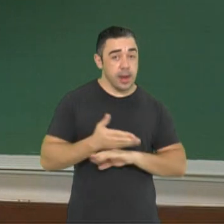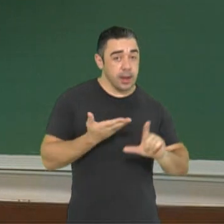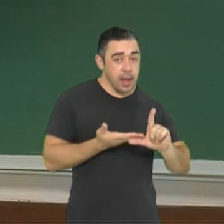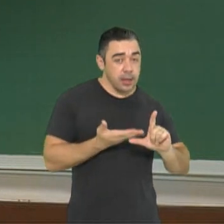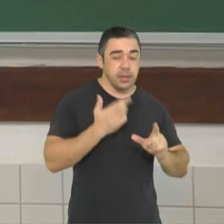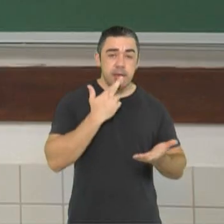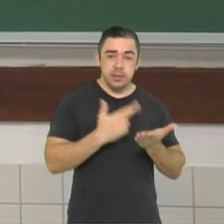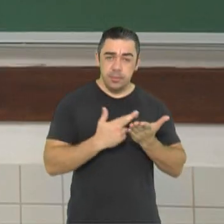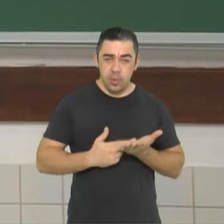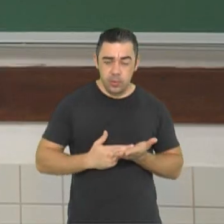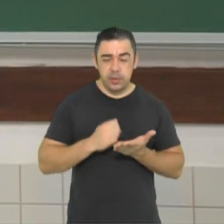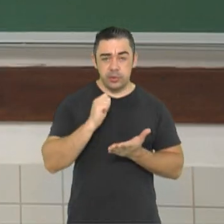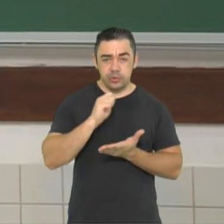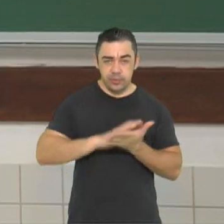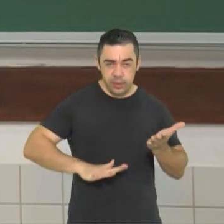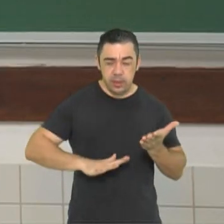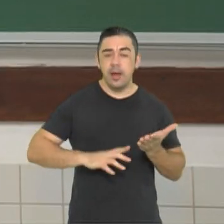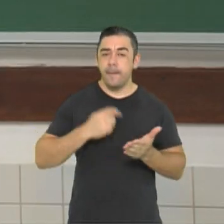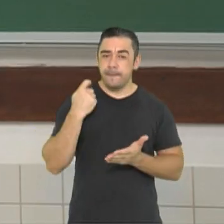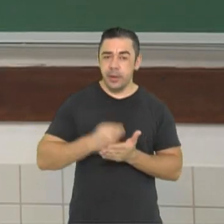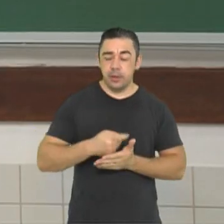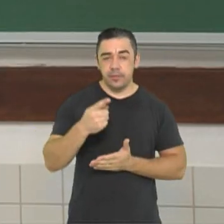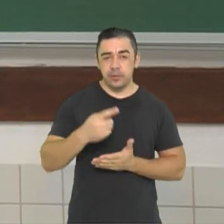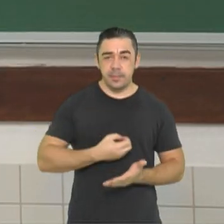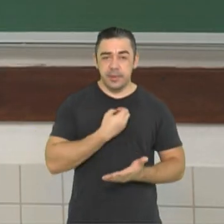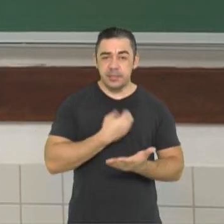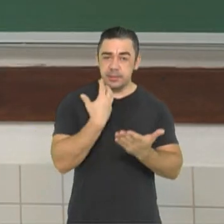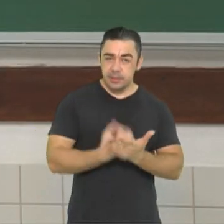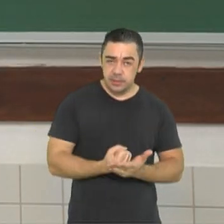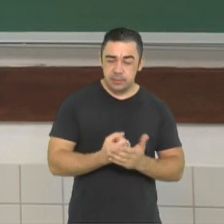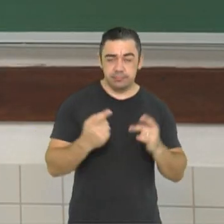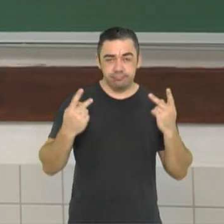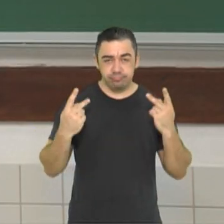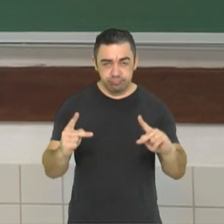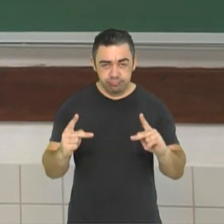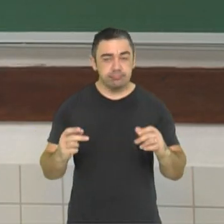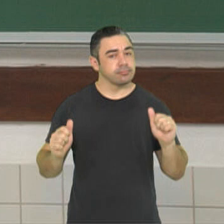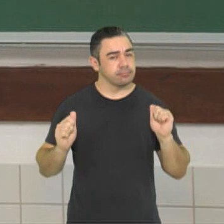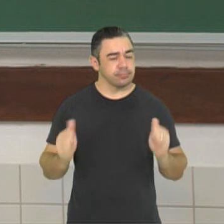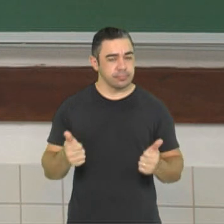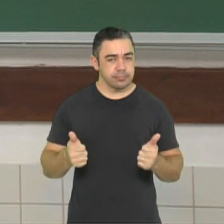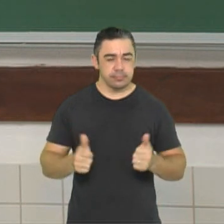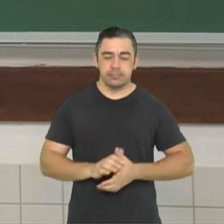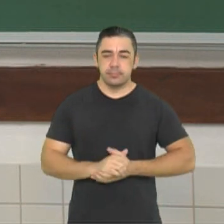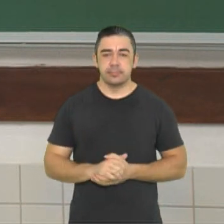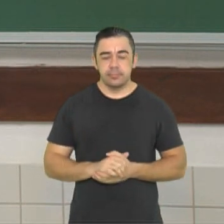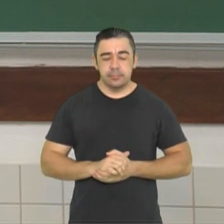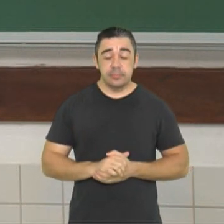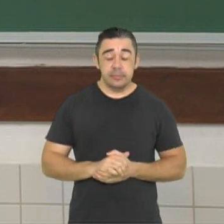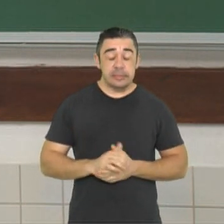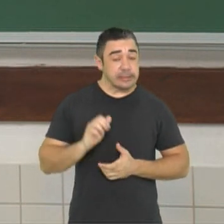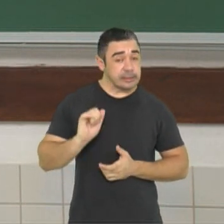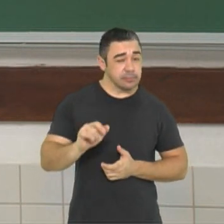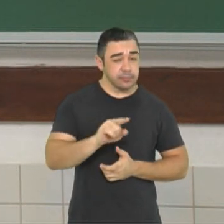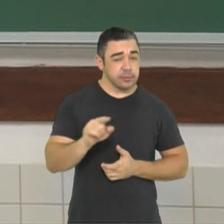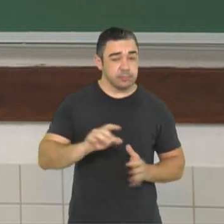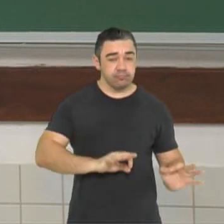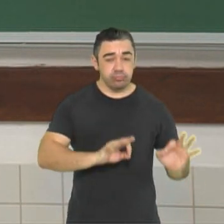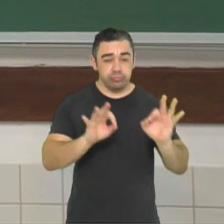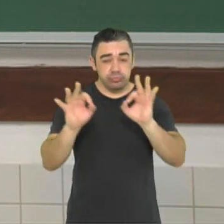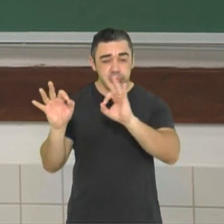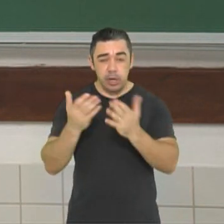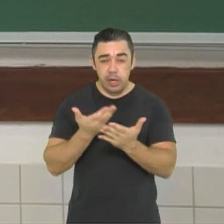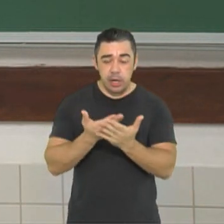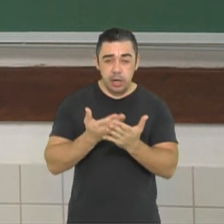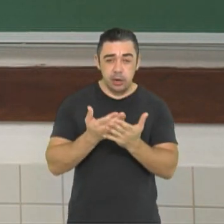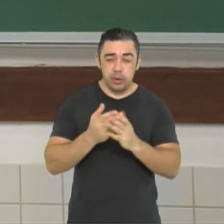fazer a atividade obrigatória, para além de você aumentar o seu conhecimento, você também garantir a sua presença. Mas se você está assistindo às nossas